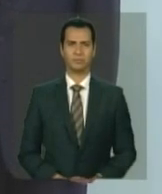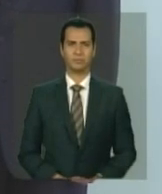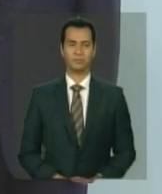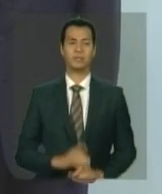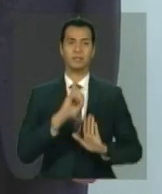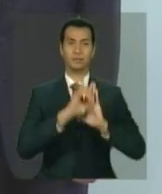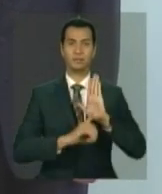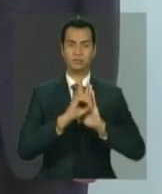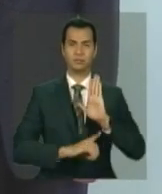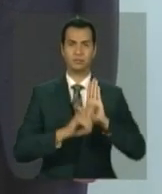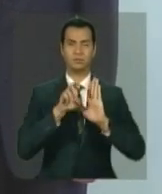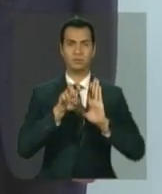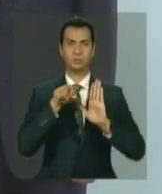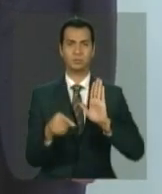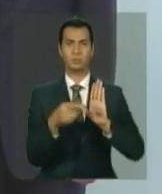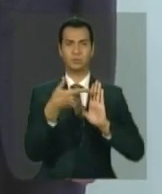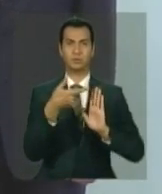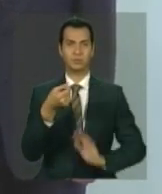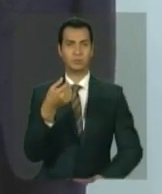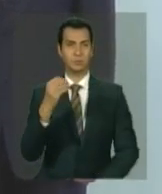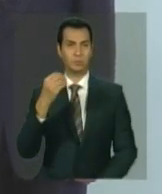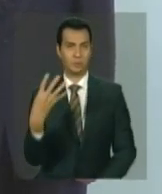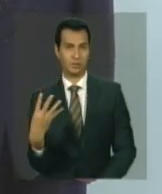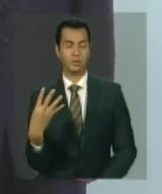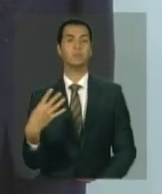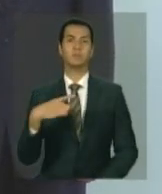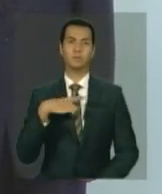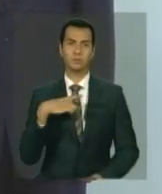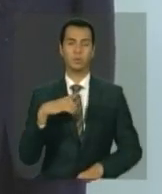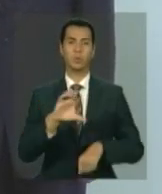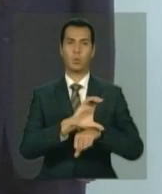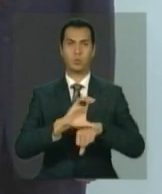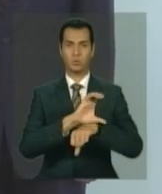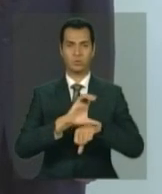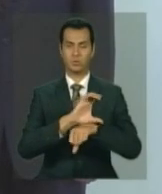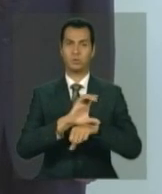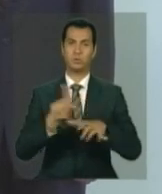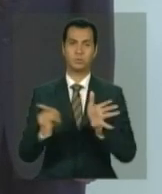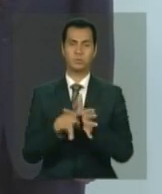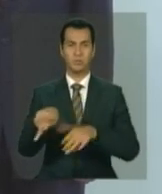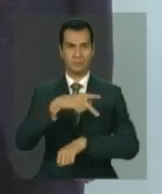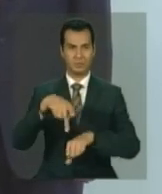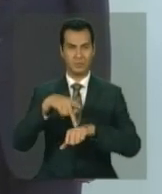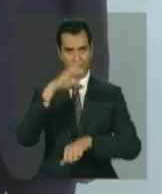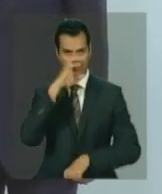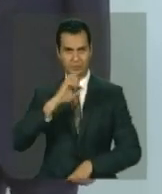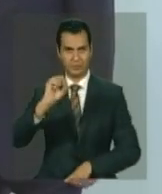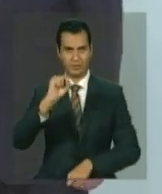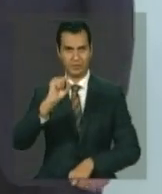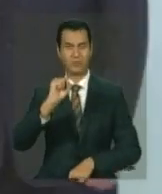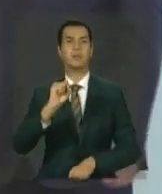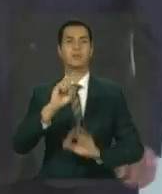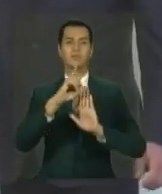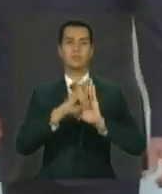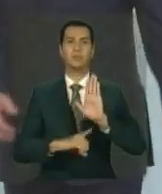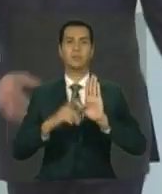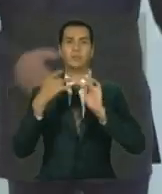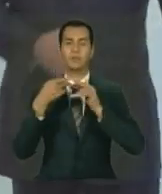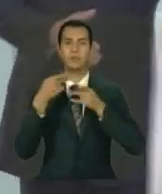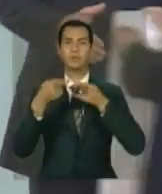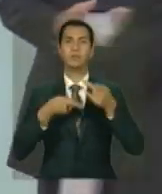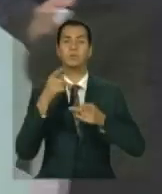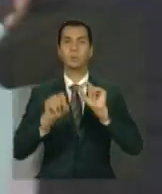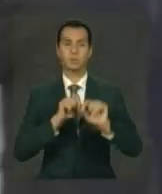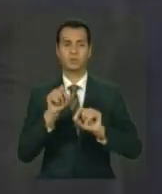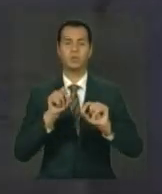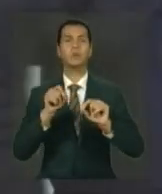com base no artigo 98, a linha 8 da Constituição da República da Bulgária, decreto, condecorou